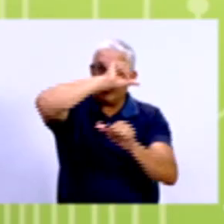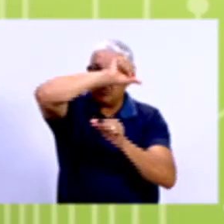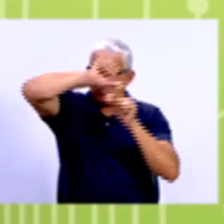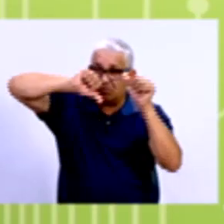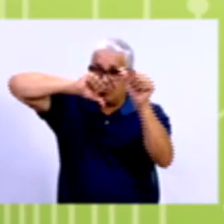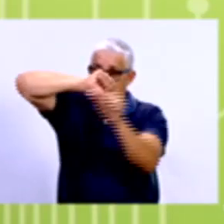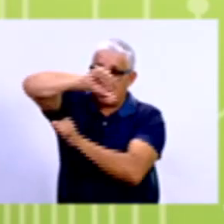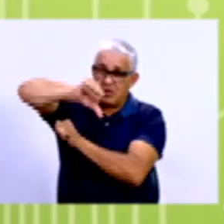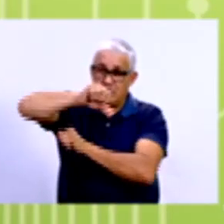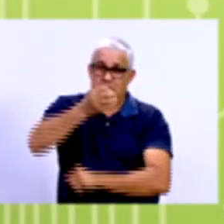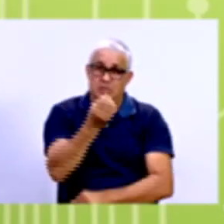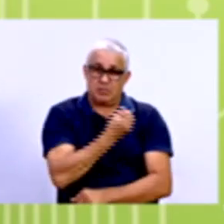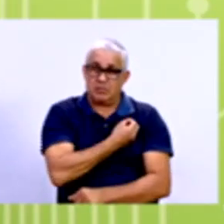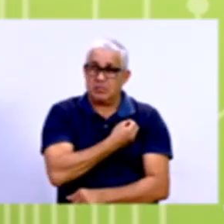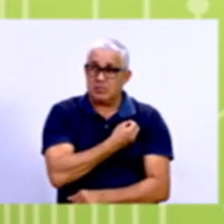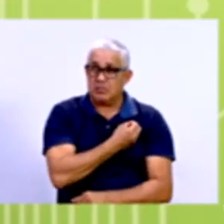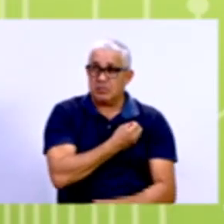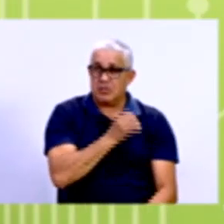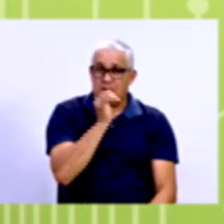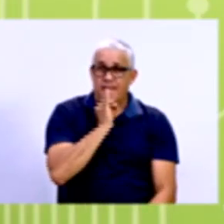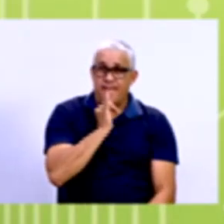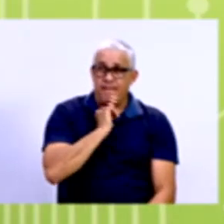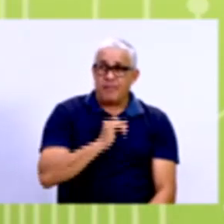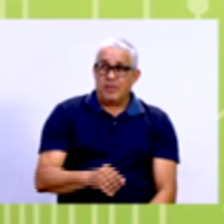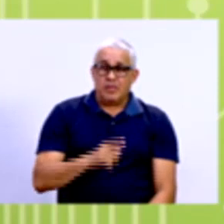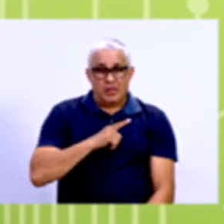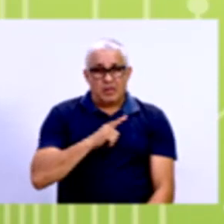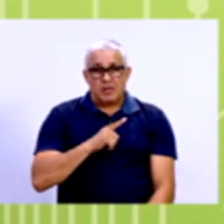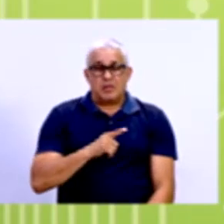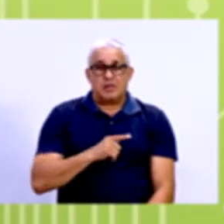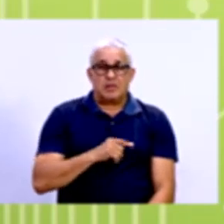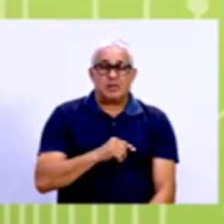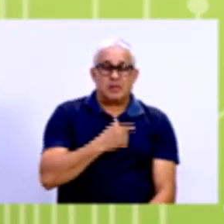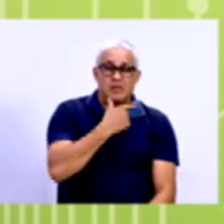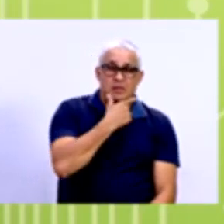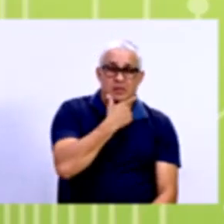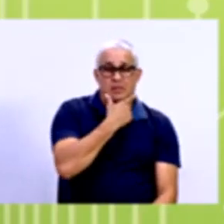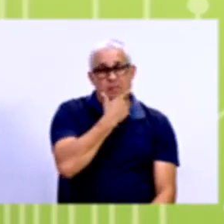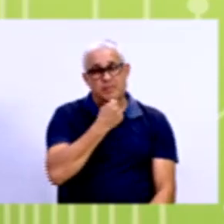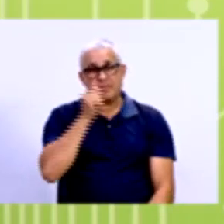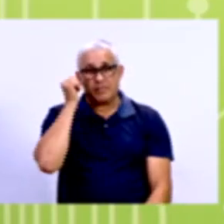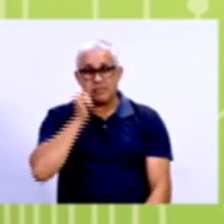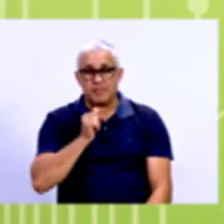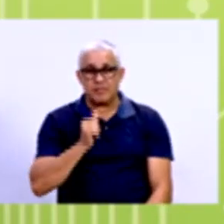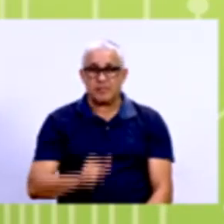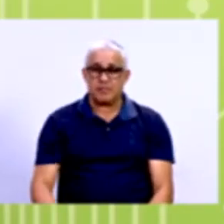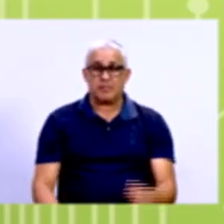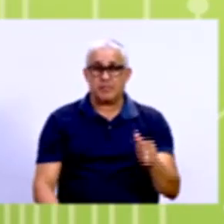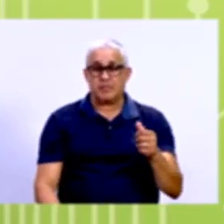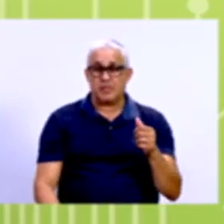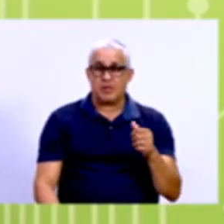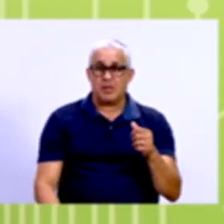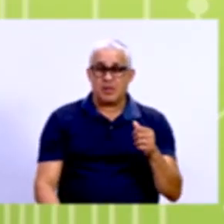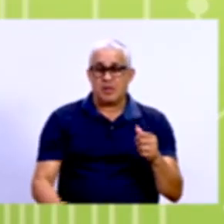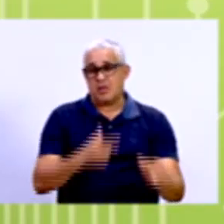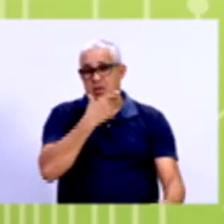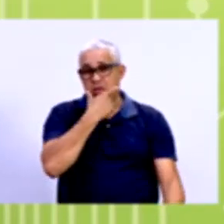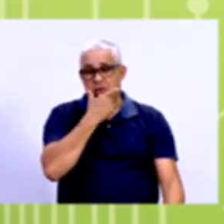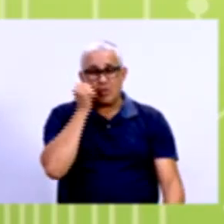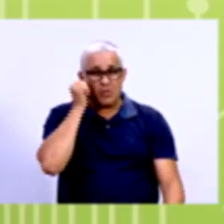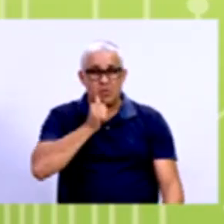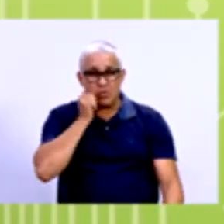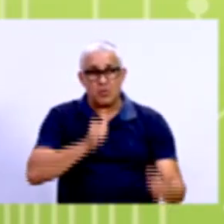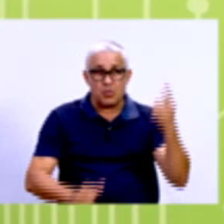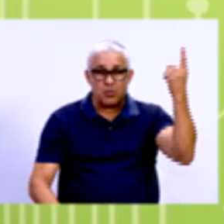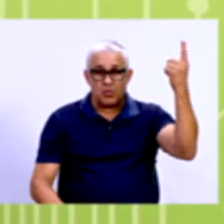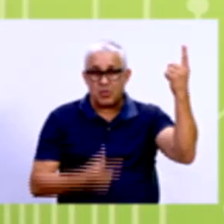em números. Por exemplo, se tem lá gênero feminino, masculino. Então, o feminino vai ser 1, o masculino vai ser 2. Então, a